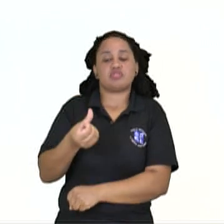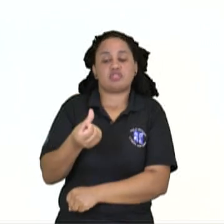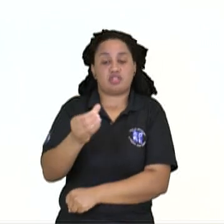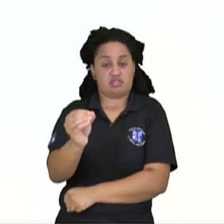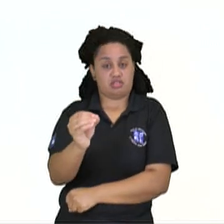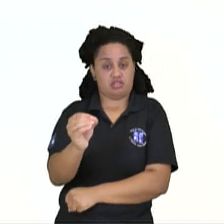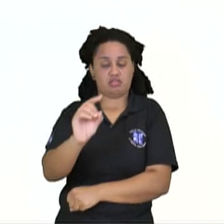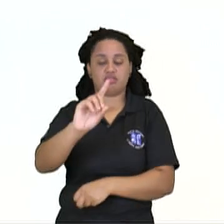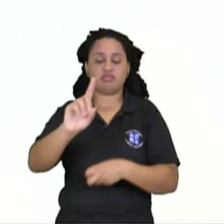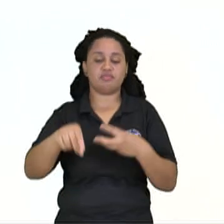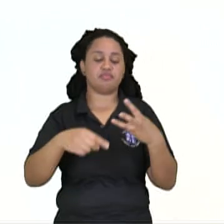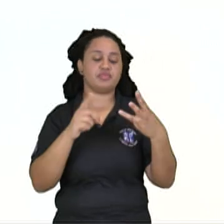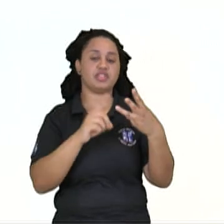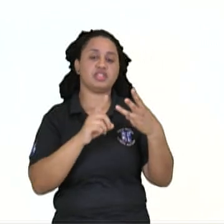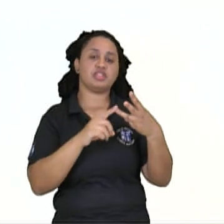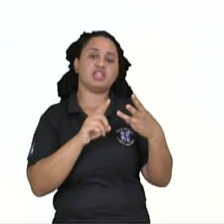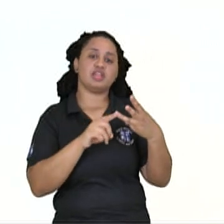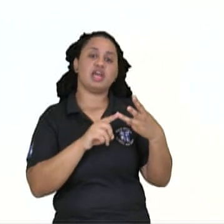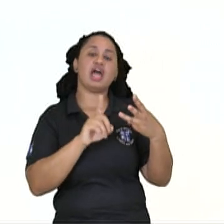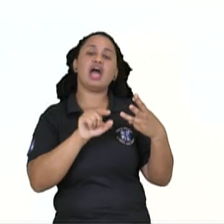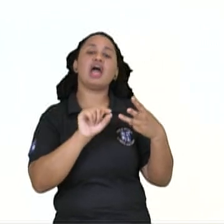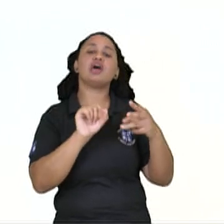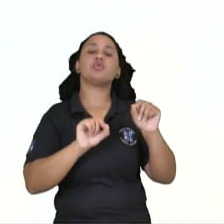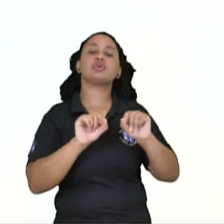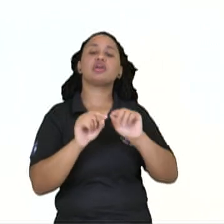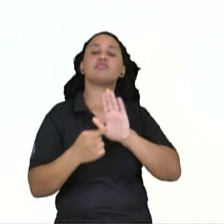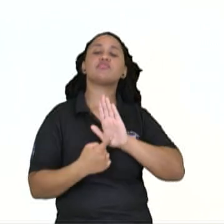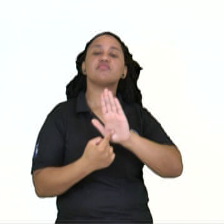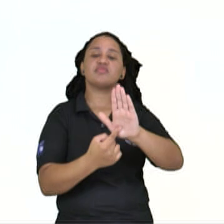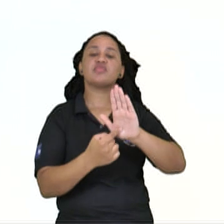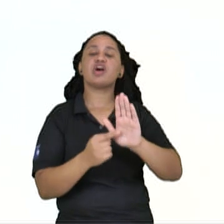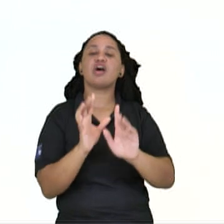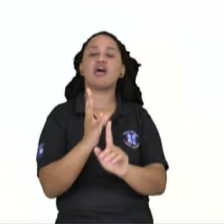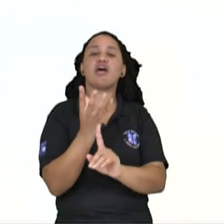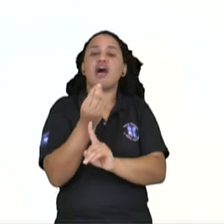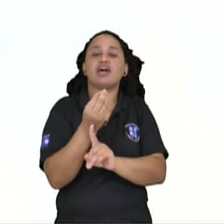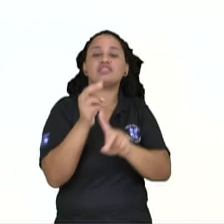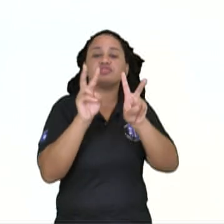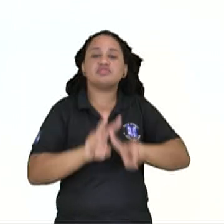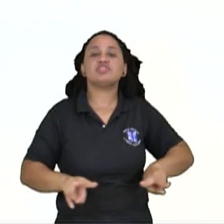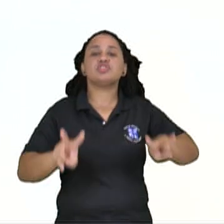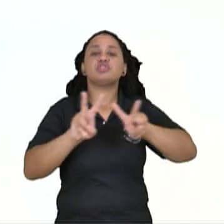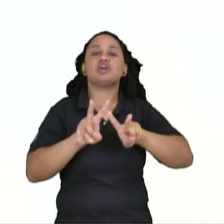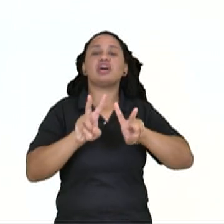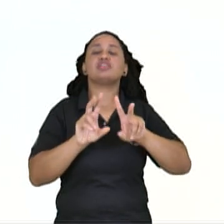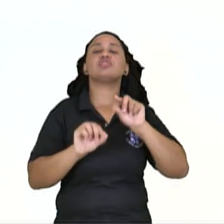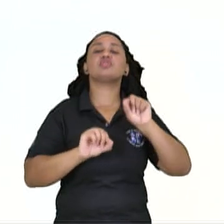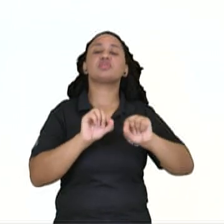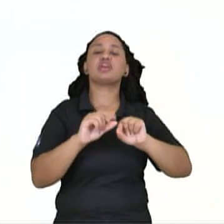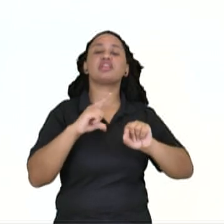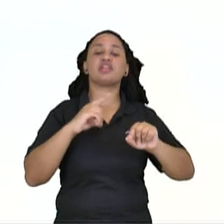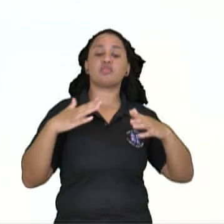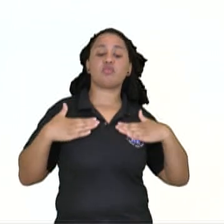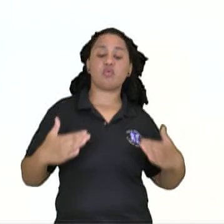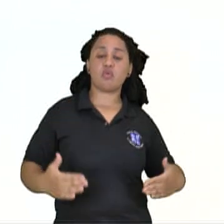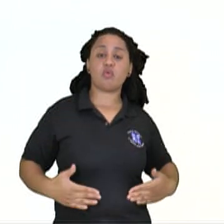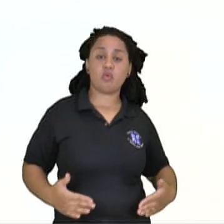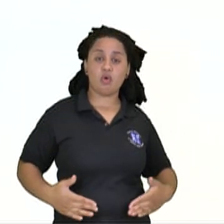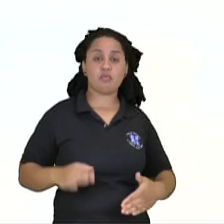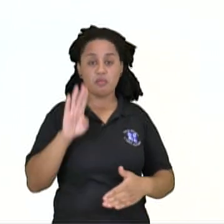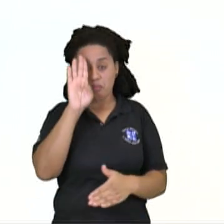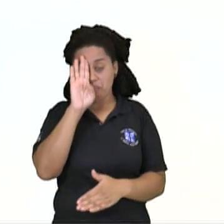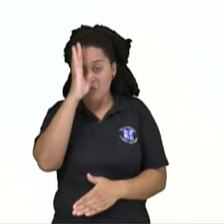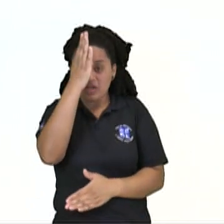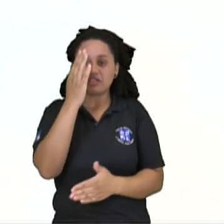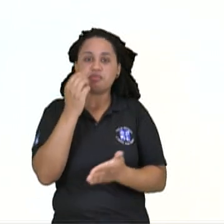1960. Letra C. São manifestações das artes visuais que têm o corpo como